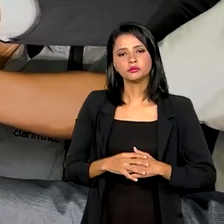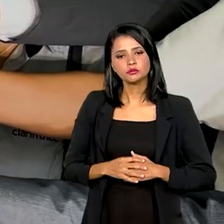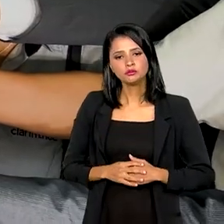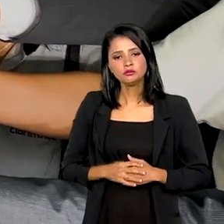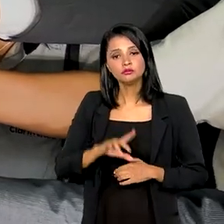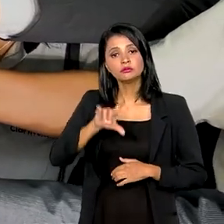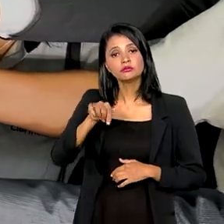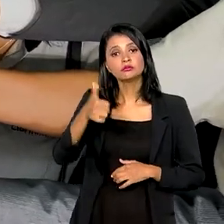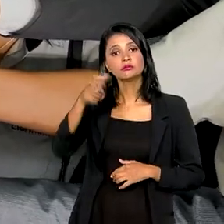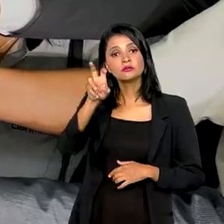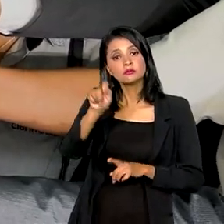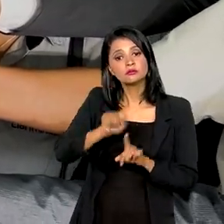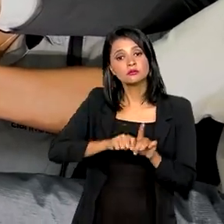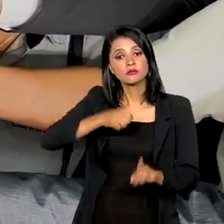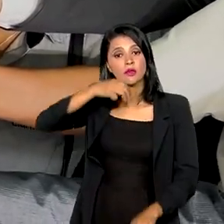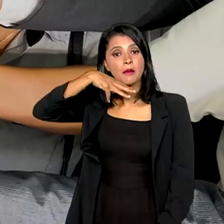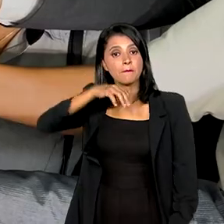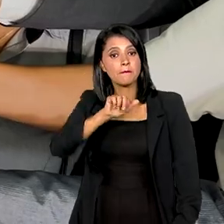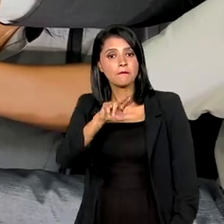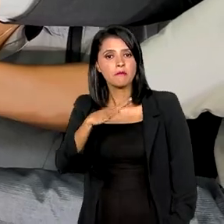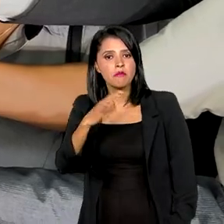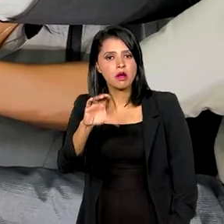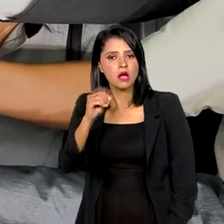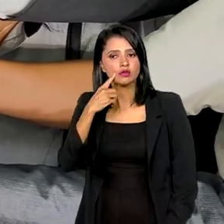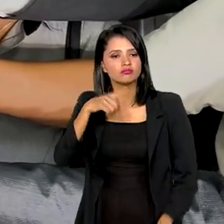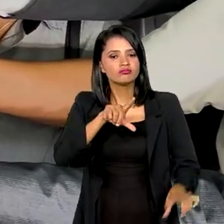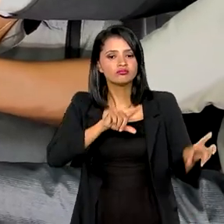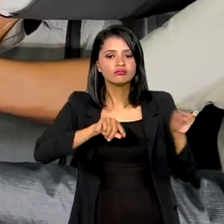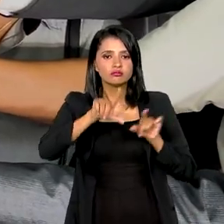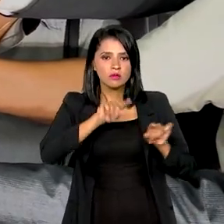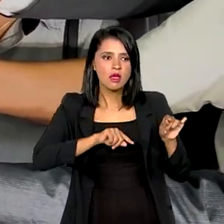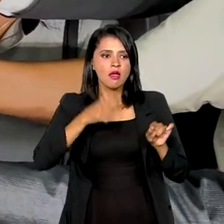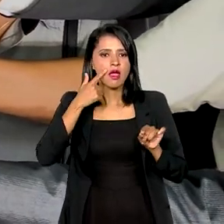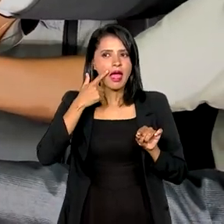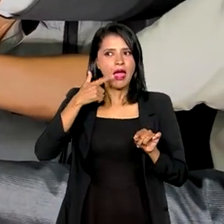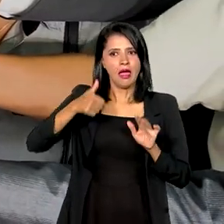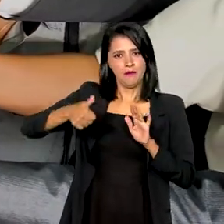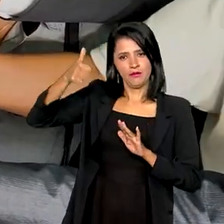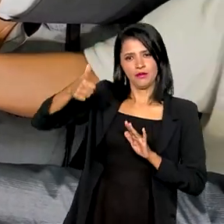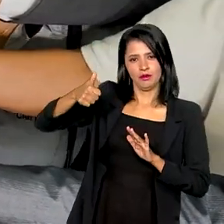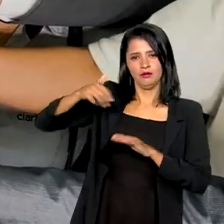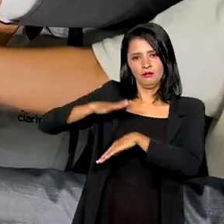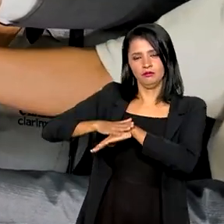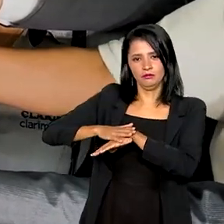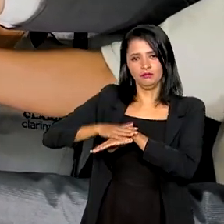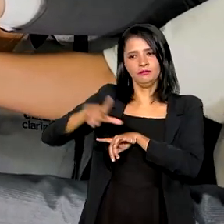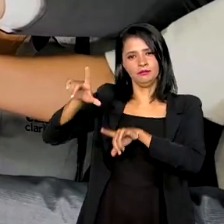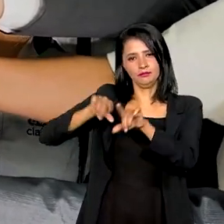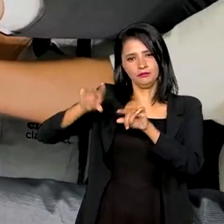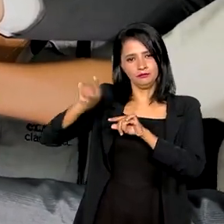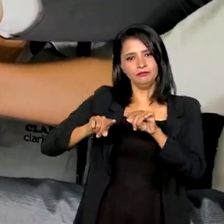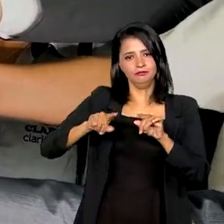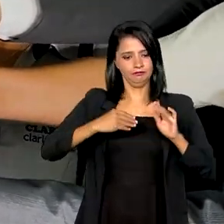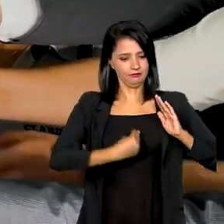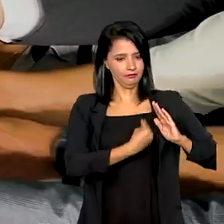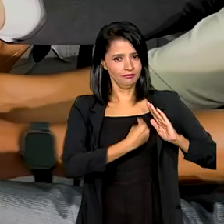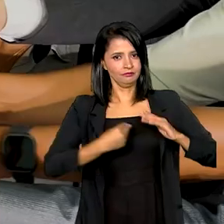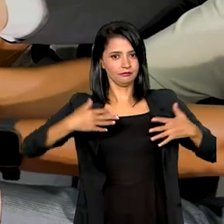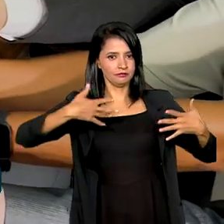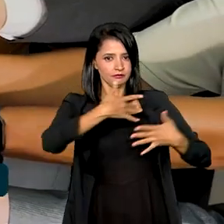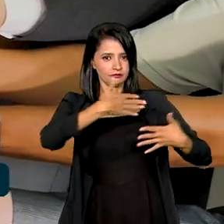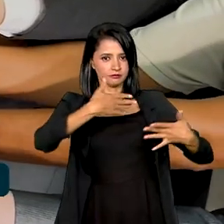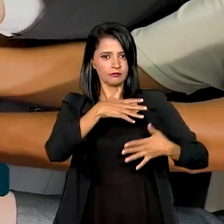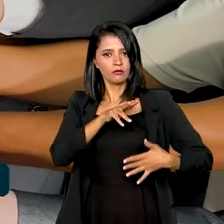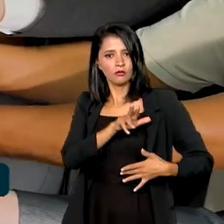15 de março, nós vamos estar fazendo a seleção. No primeiro momento, nós fizemos a seleção do Minha Casa Minha Vida Urbana. Agora, nós